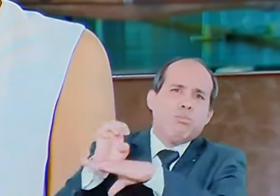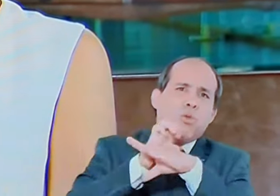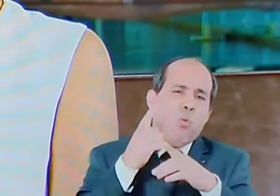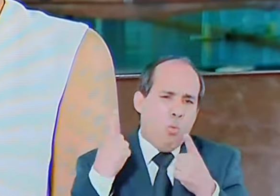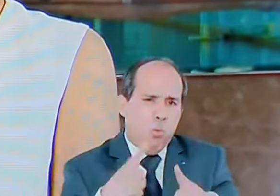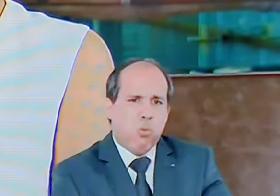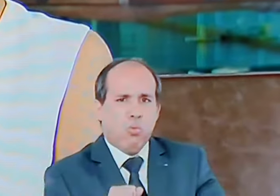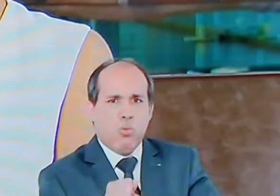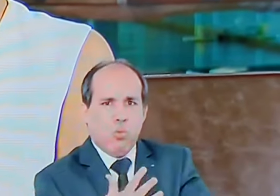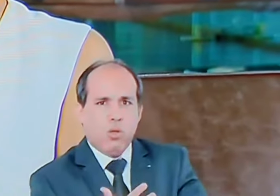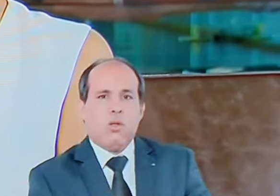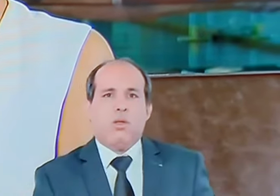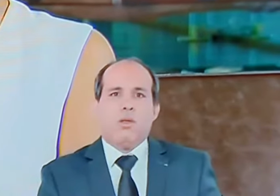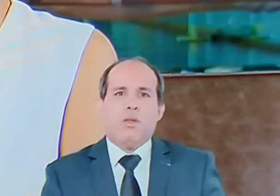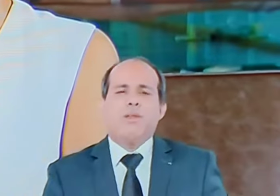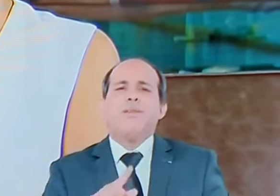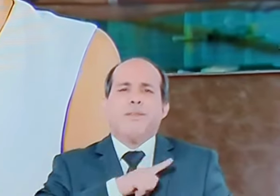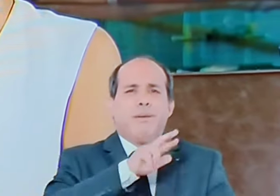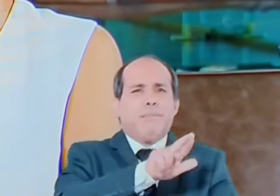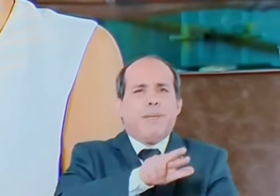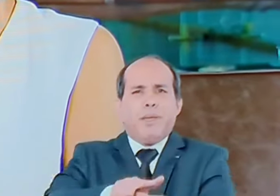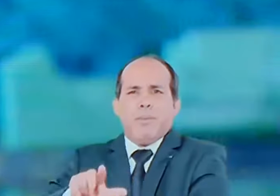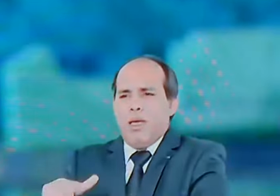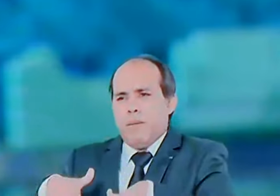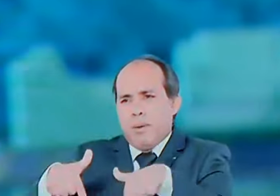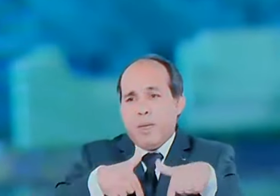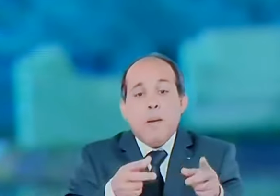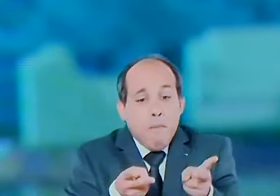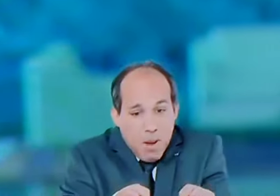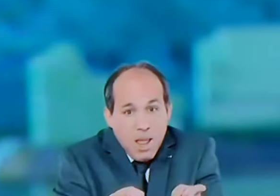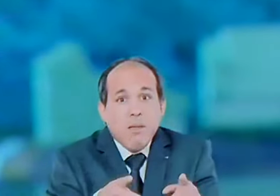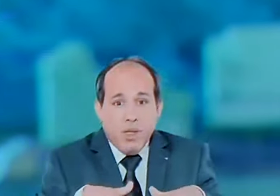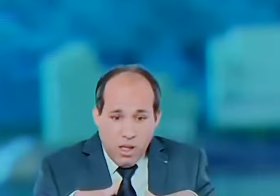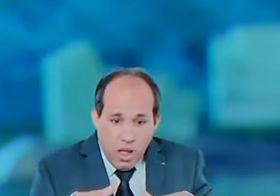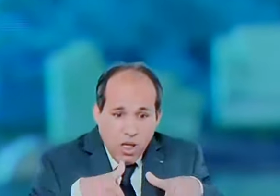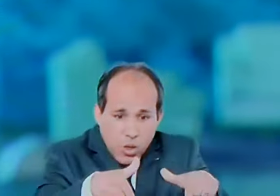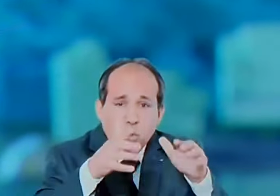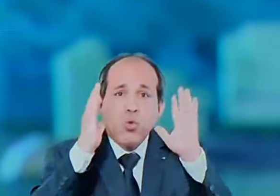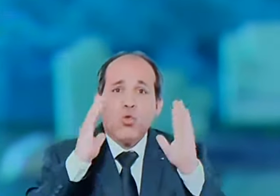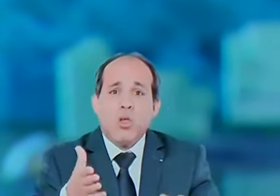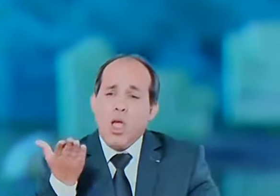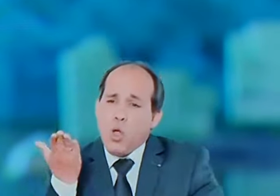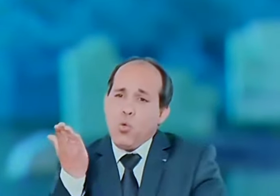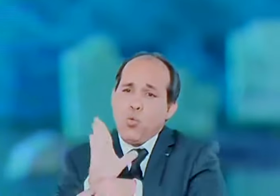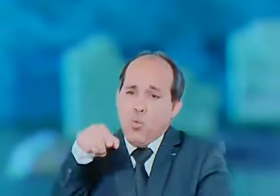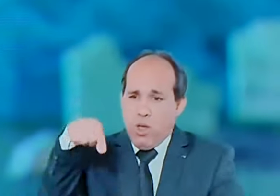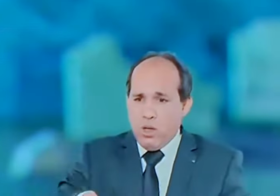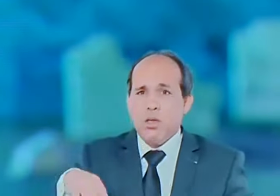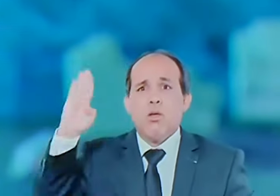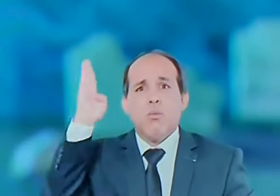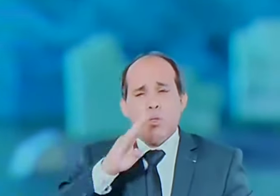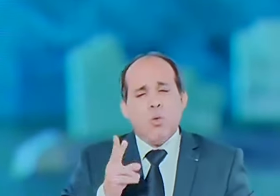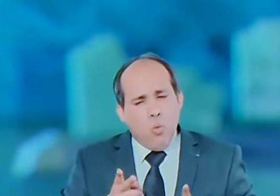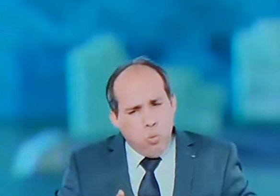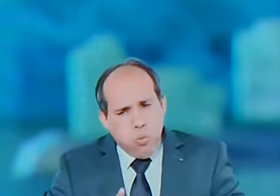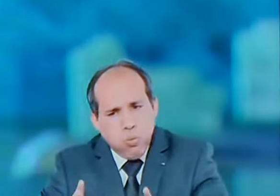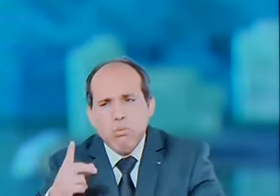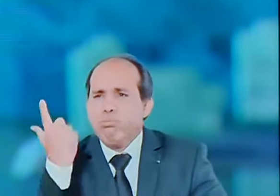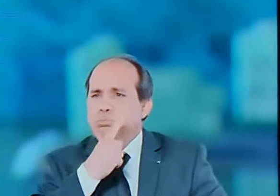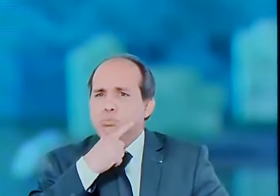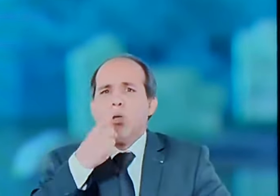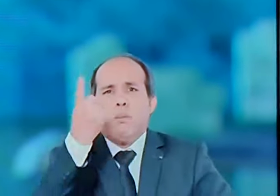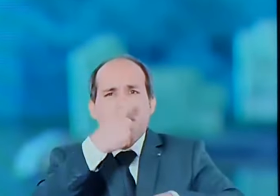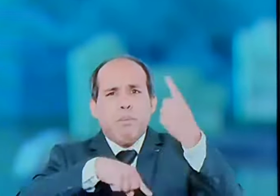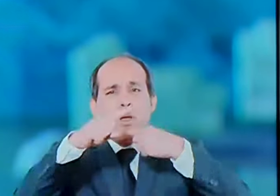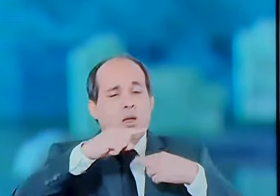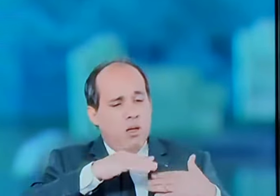ao coronavírus, dentre outras ações. Essas ações têm ajudado nosso Brasil a seguir rumo ao